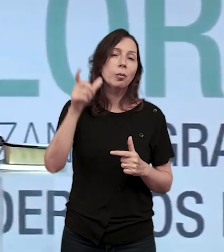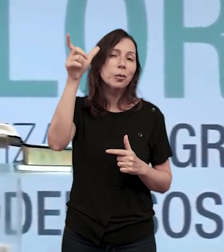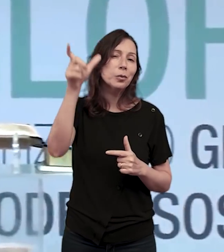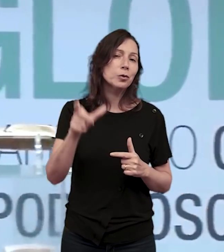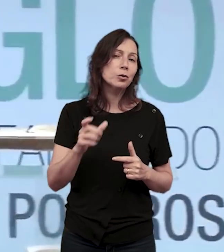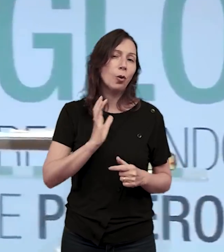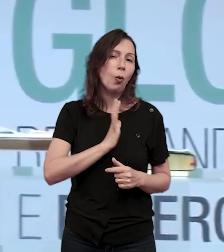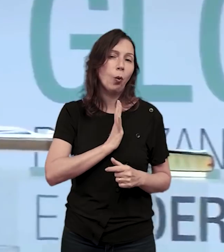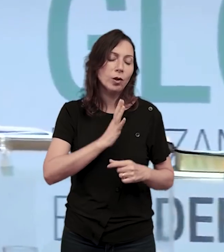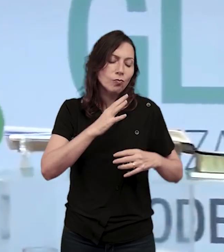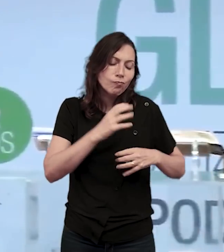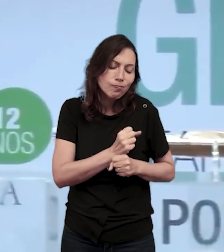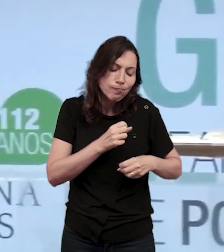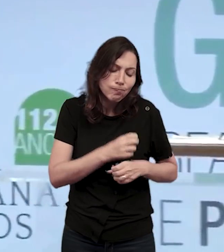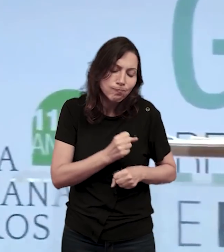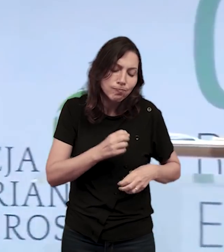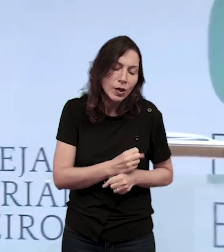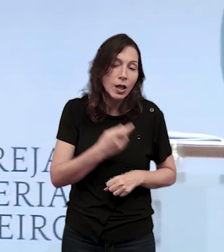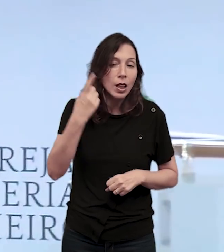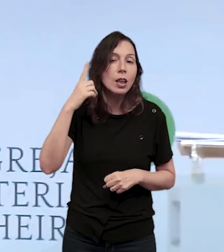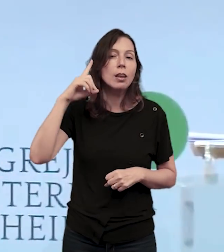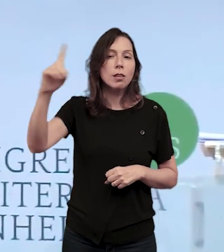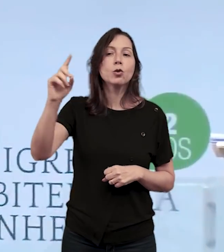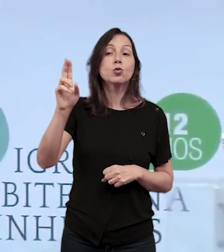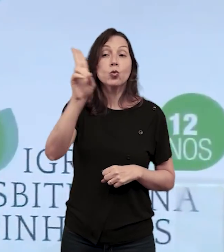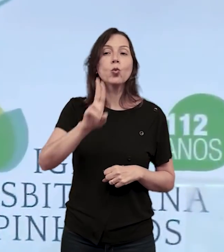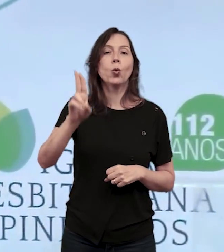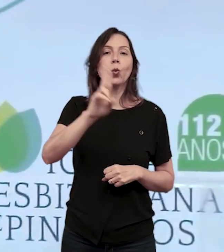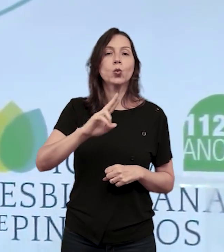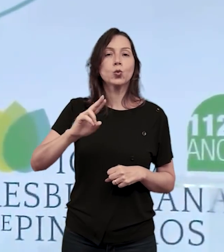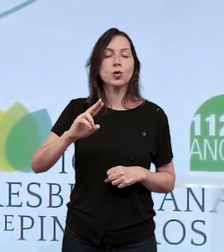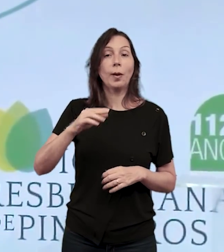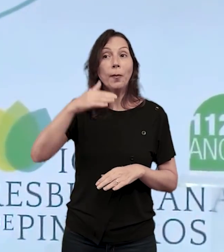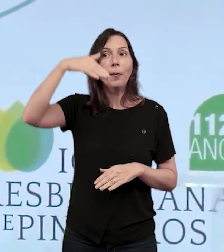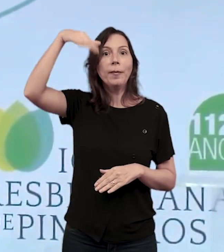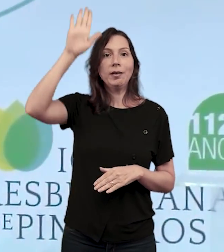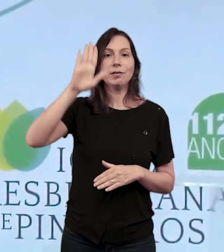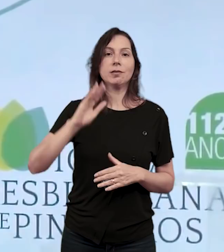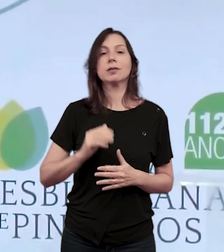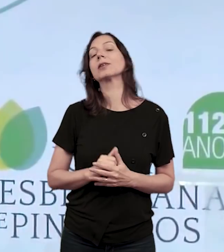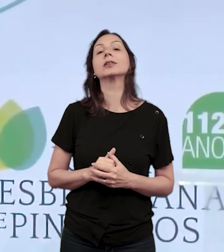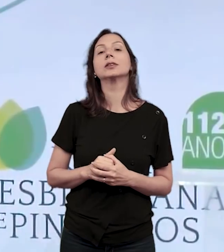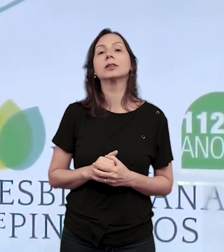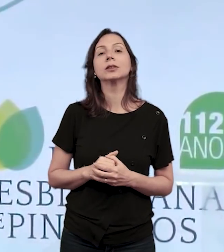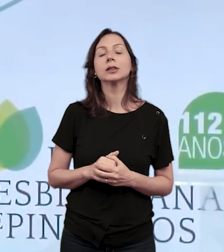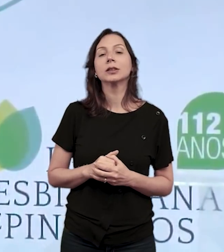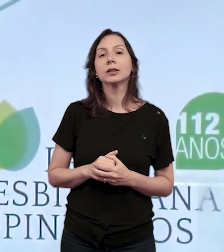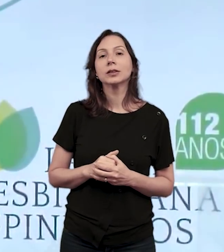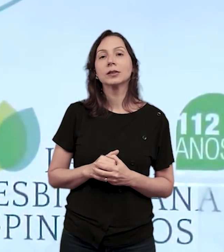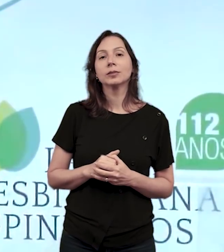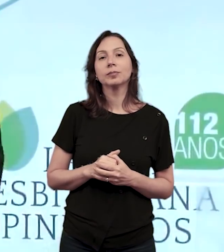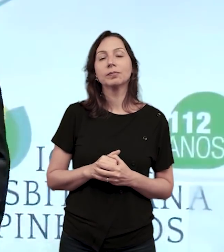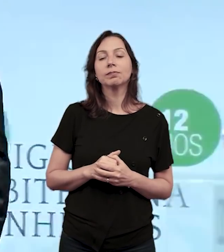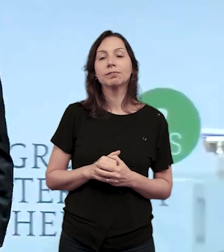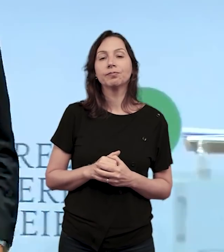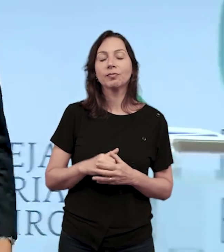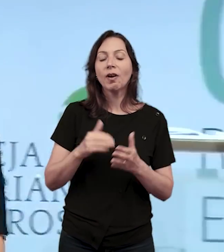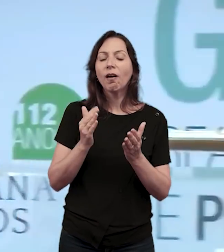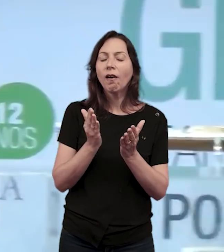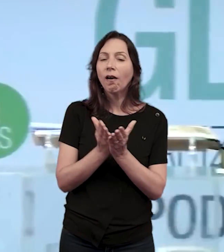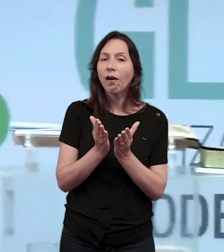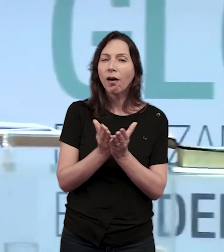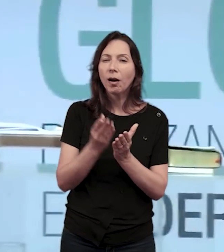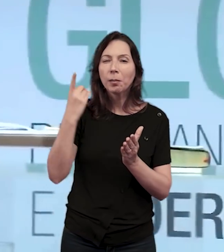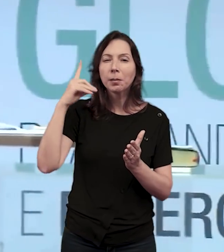quebrantada, é muito mais poderosamente usado nas mãos de Deus. Leia a história, estude a